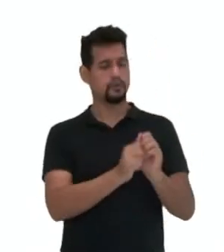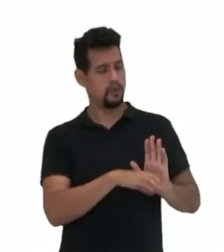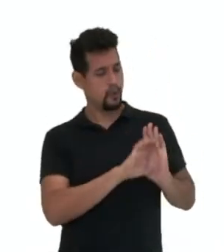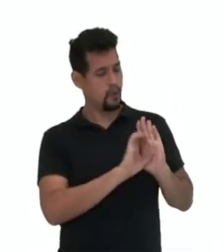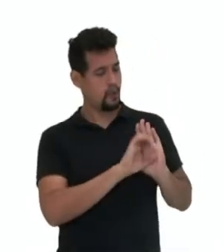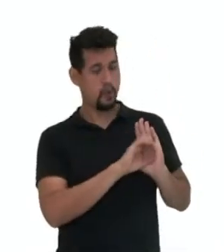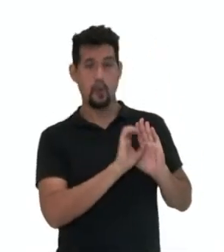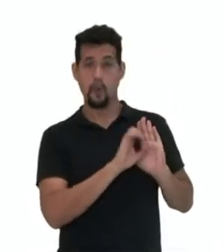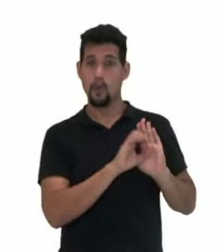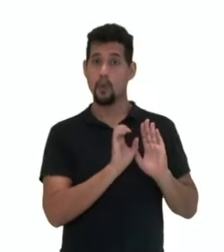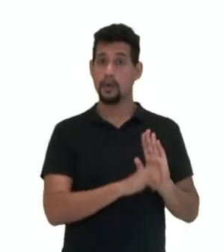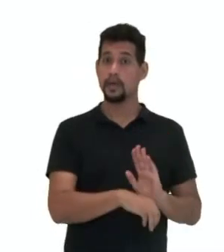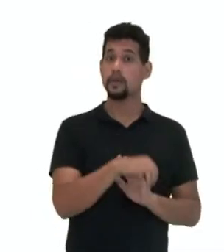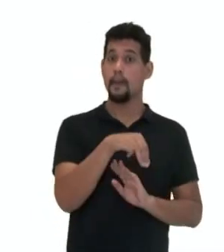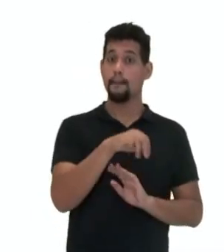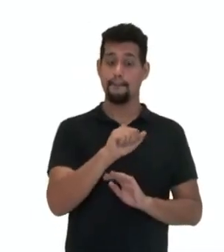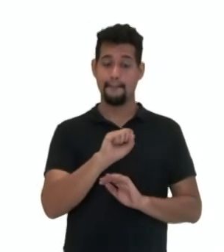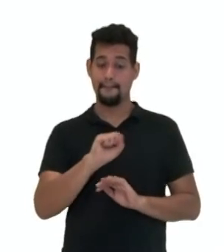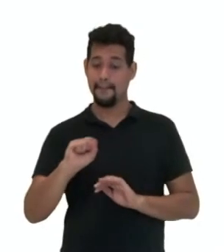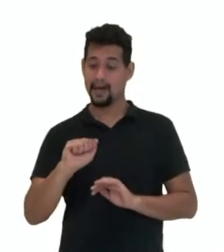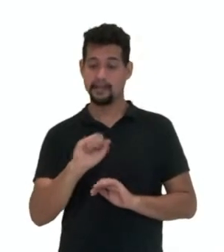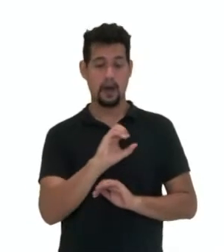massa corporal e obesidade.